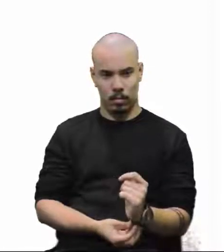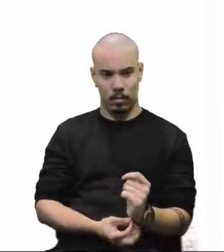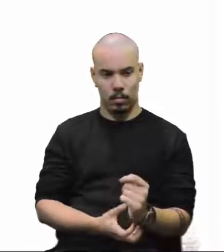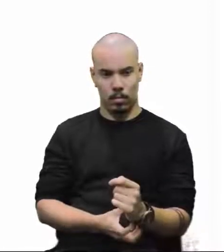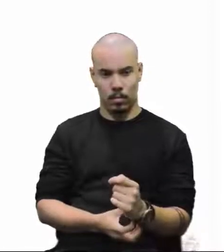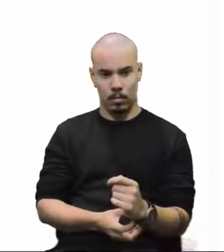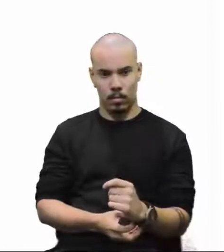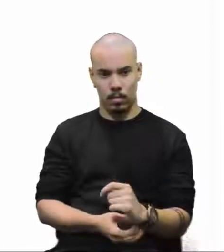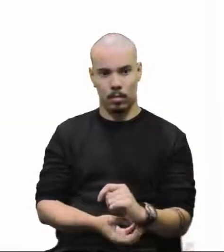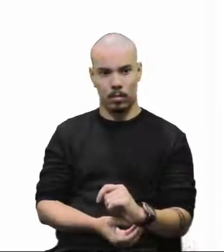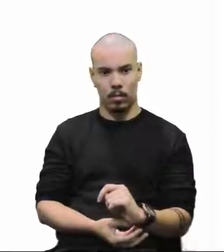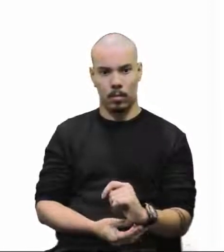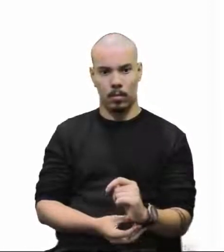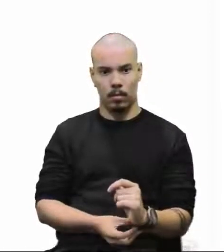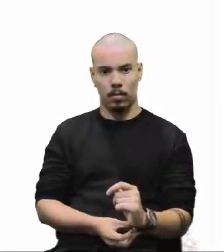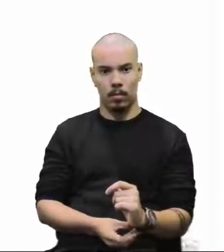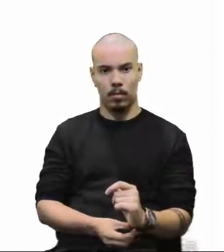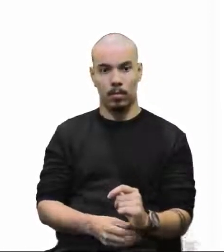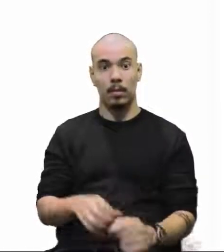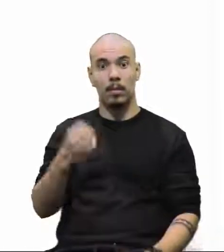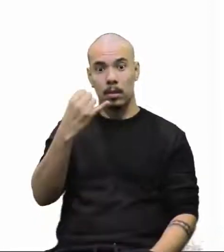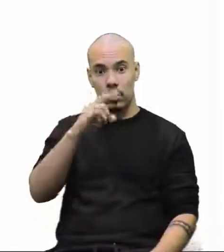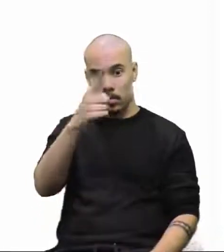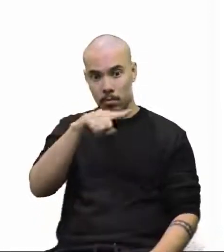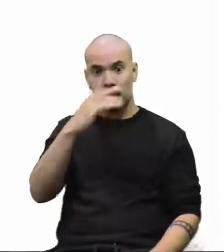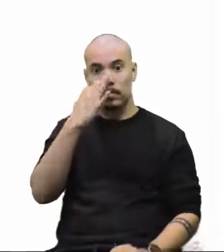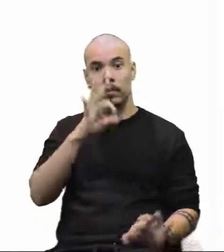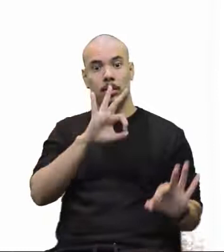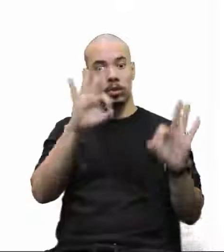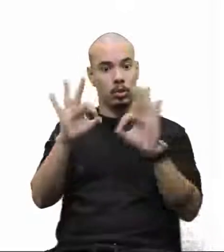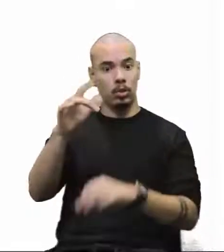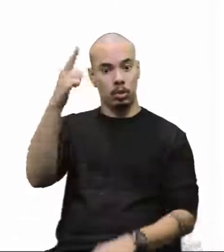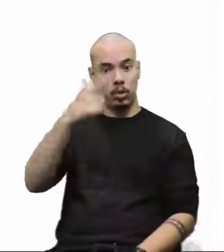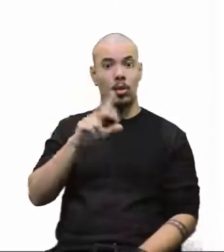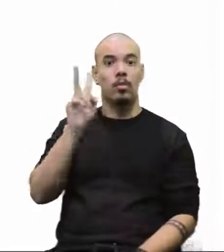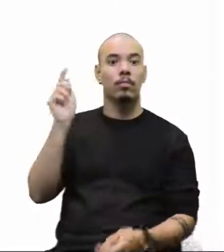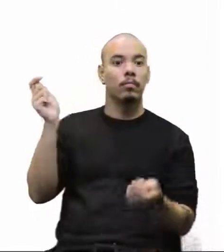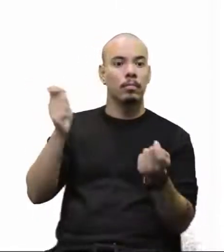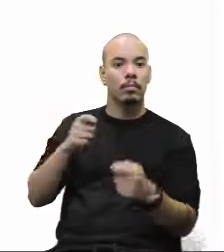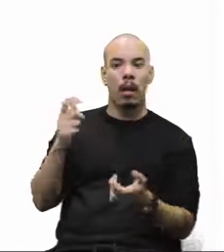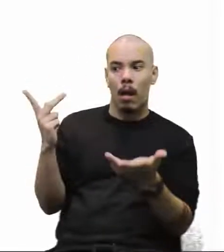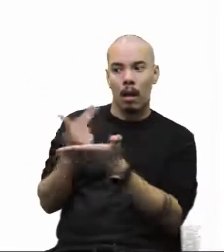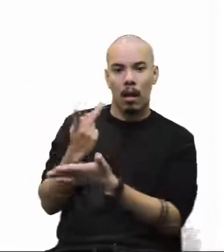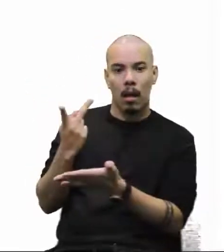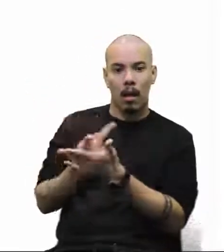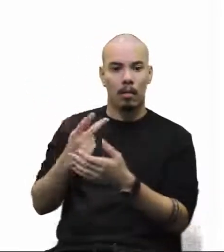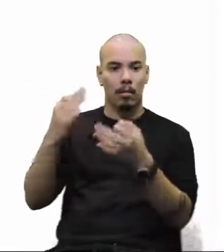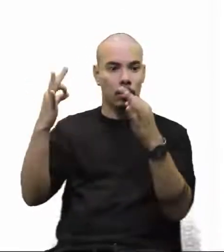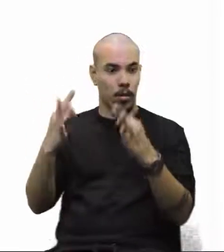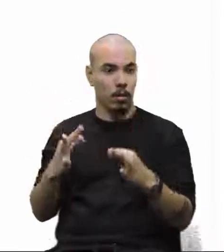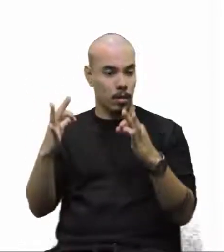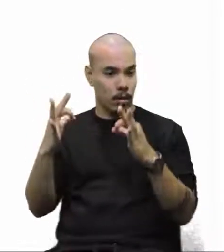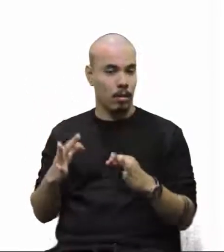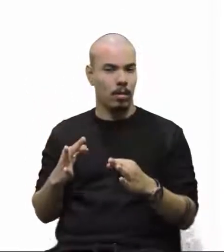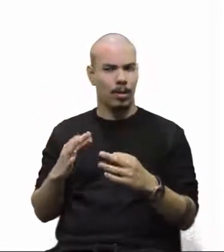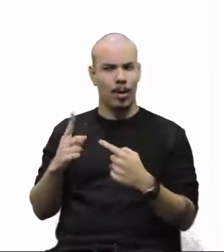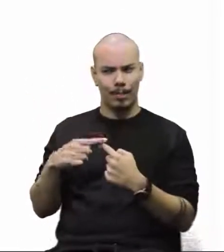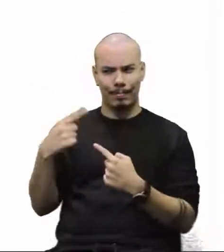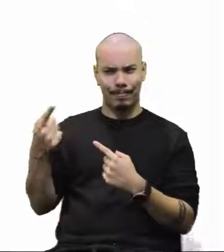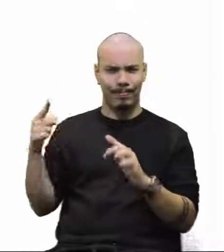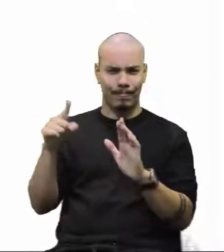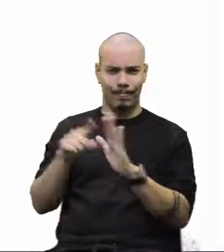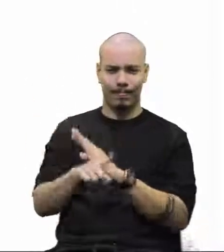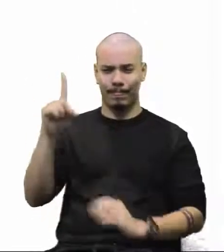que é incorreto e por que é correto e é correto. Agora, a próxima questão é difícil. Essa